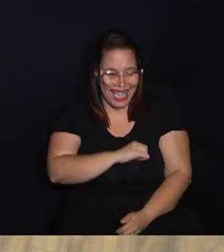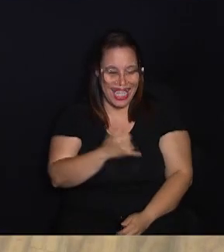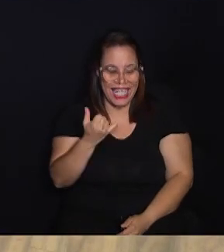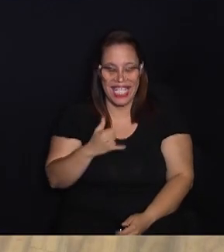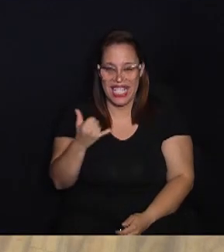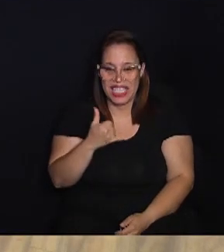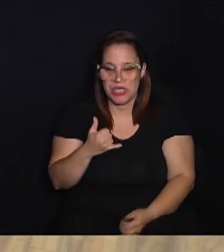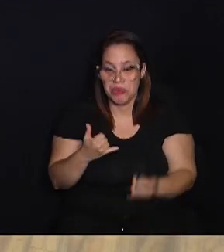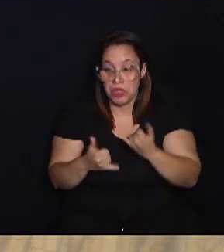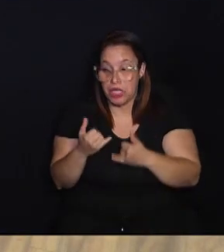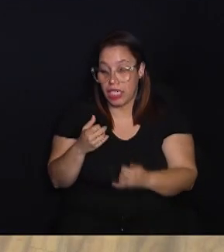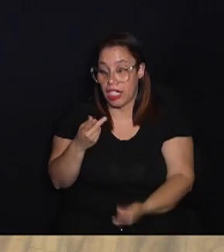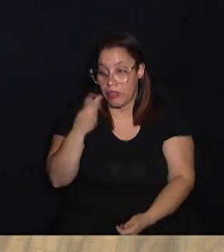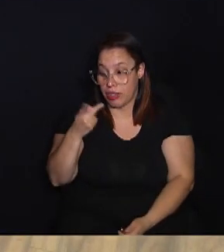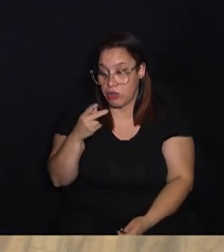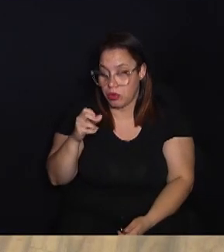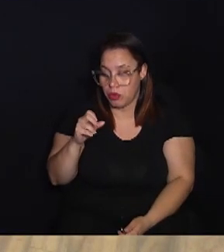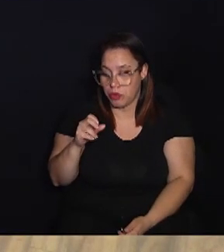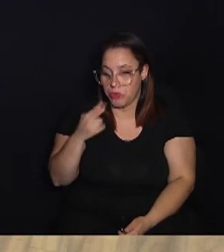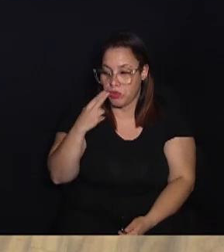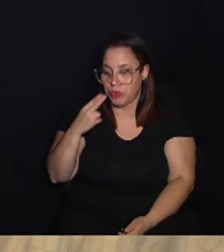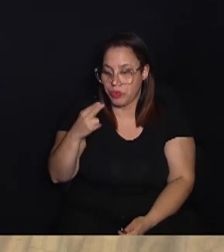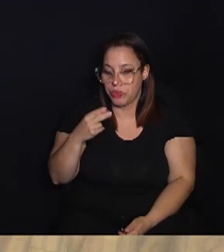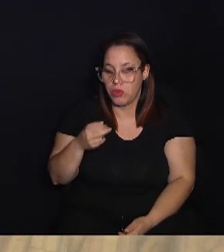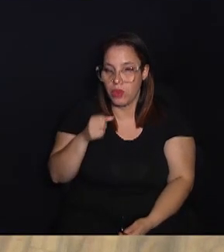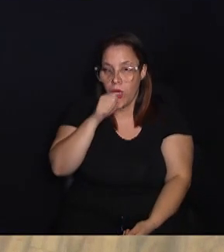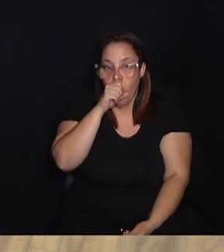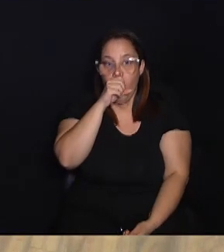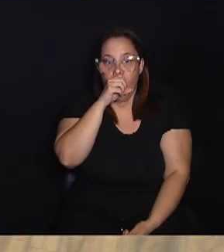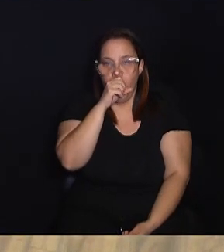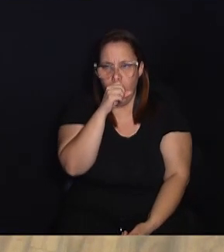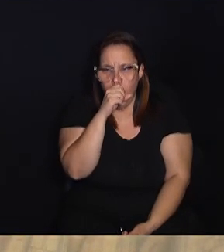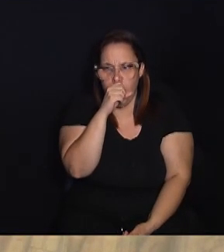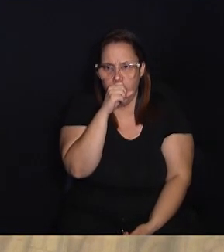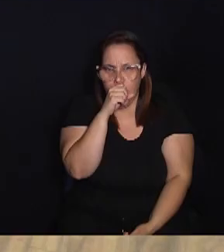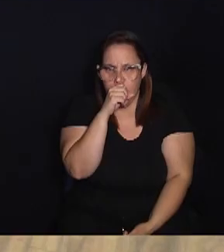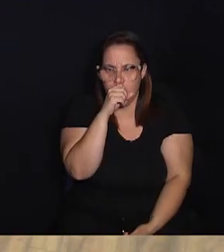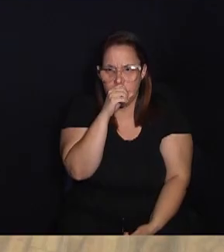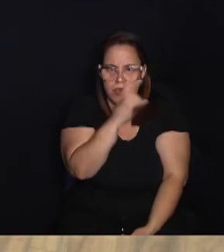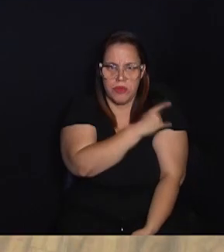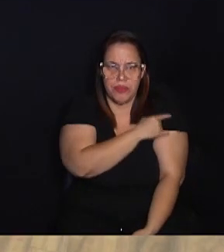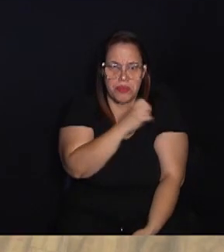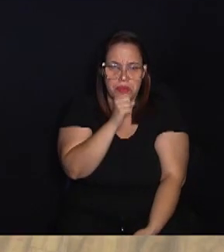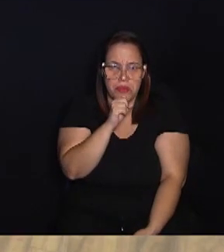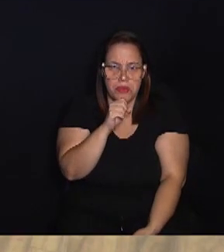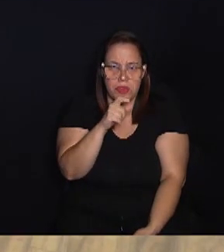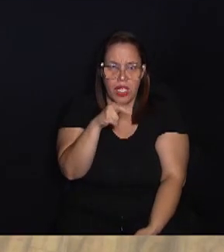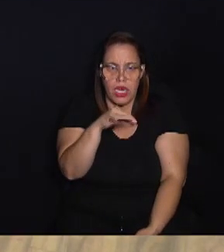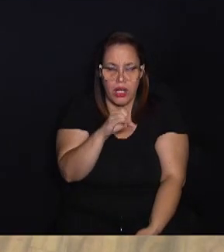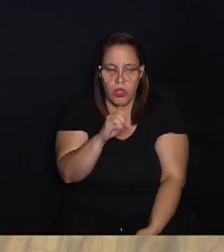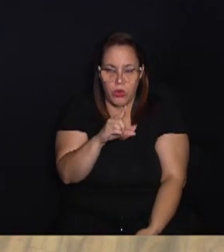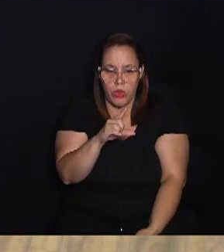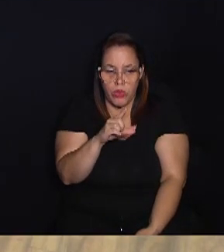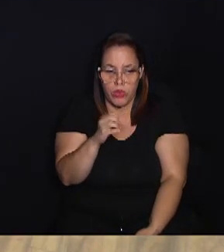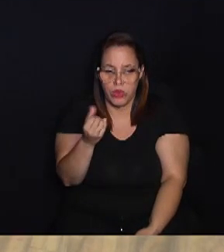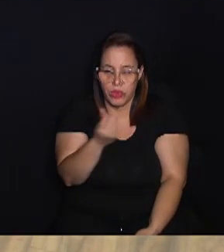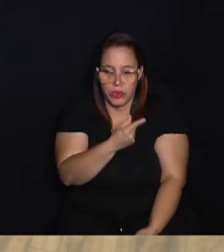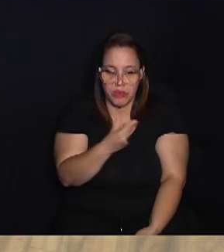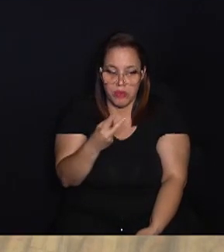cigarro eletrônico, mas o consumo de álcool, ele preocupa também. Demais. E essa é uma droga lícita. A gente passou em 2010